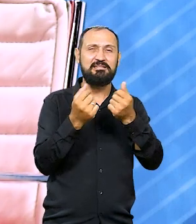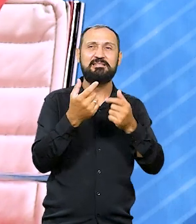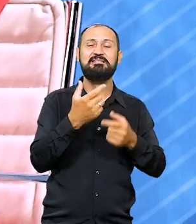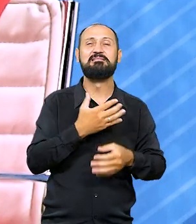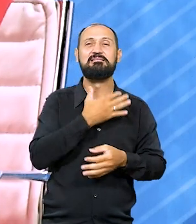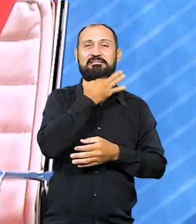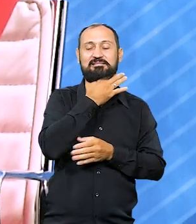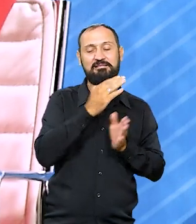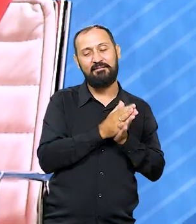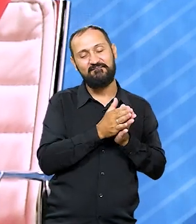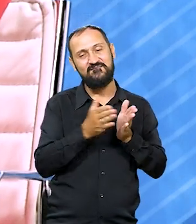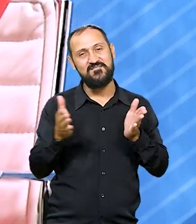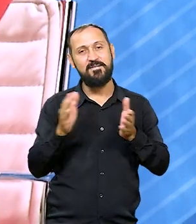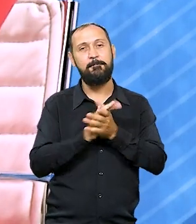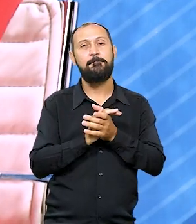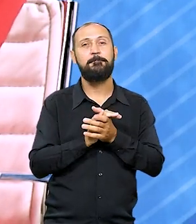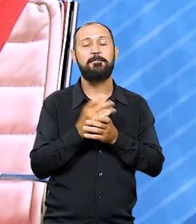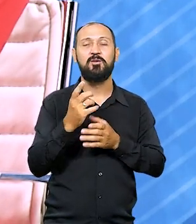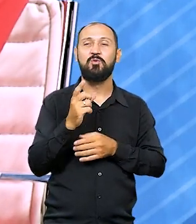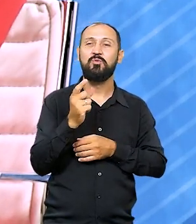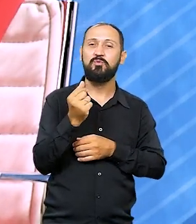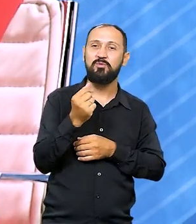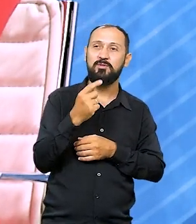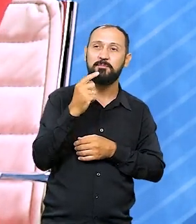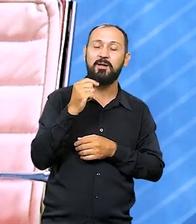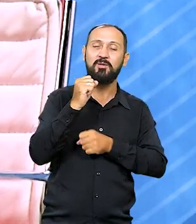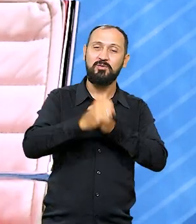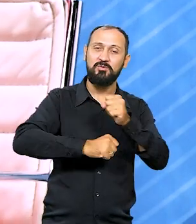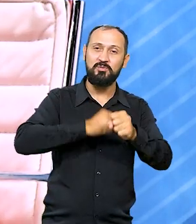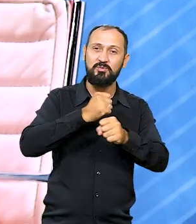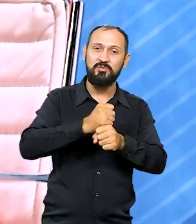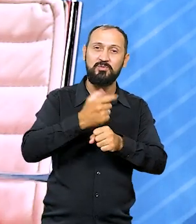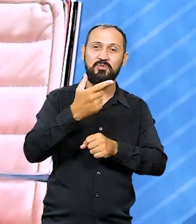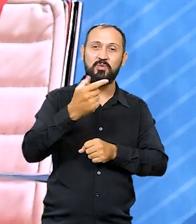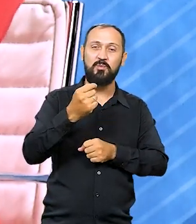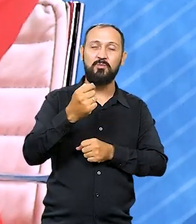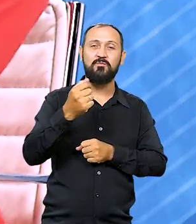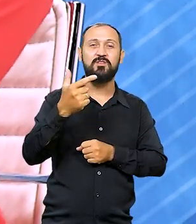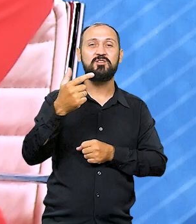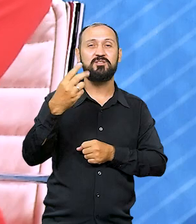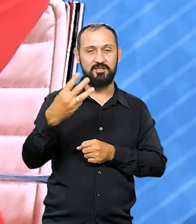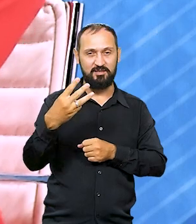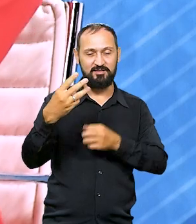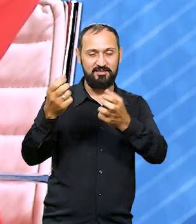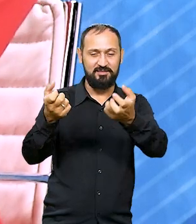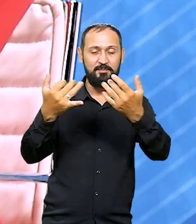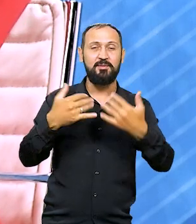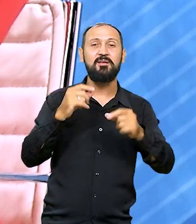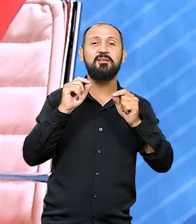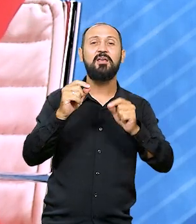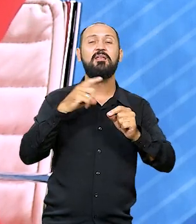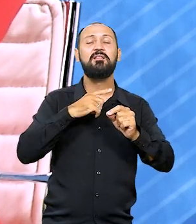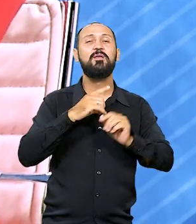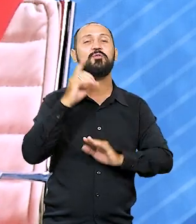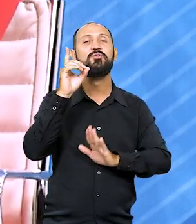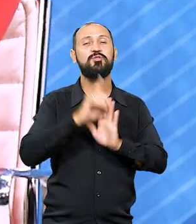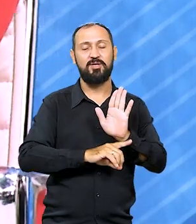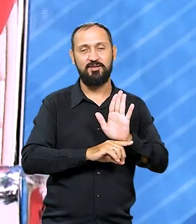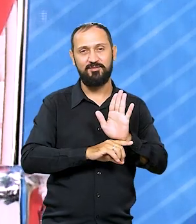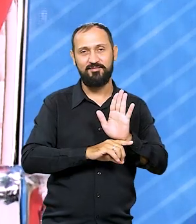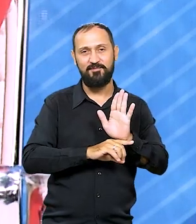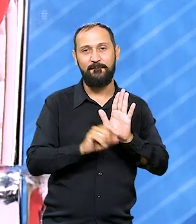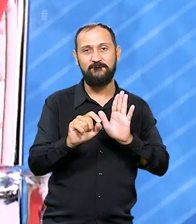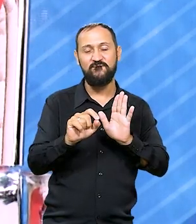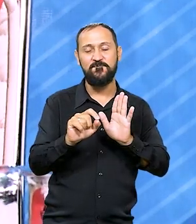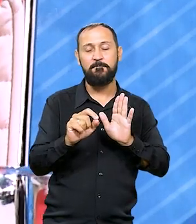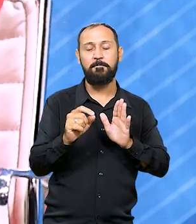né, todas as finanças que a gente tem durante esse período e sobrar um dinheirinho também para 2023. Eu queria que a senhora explicasse para a gente quem